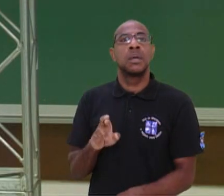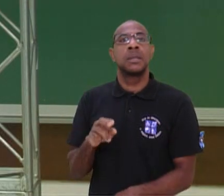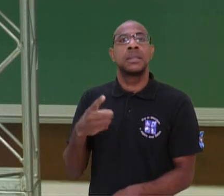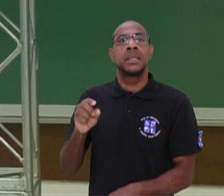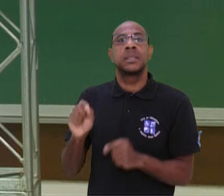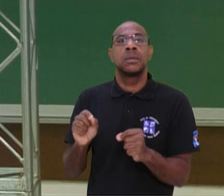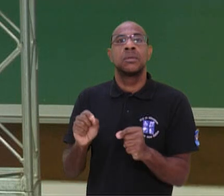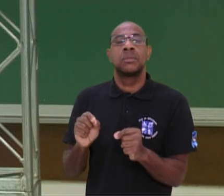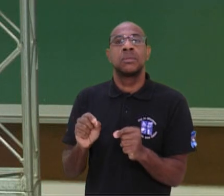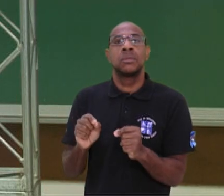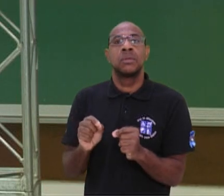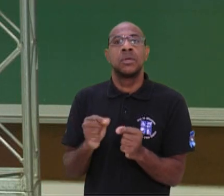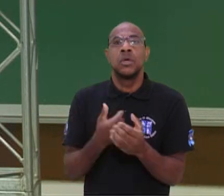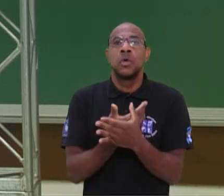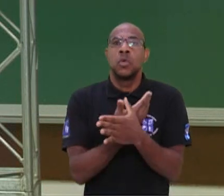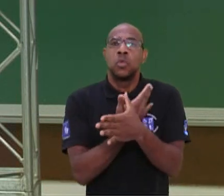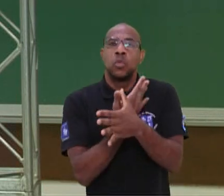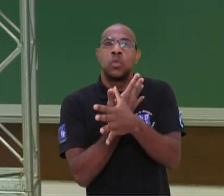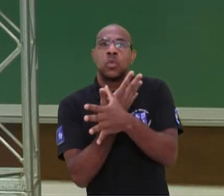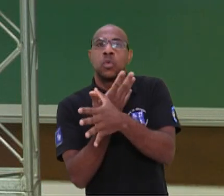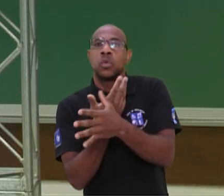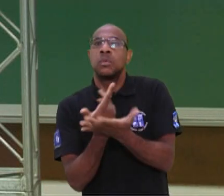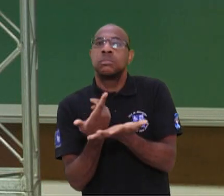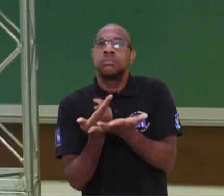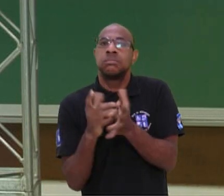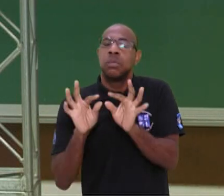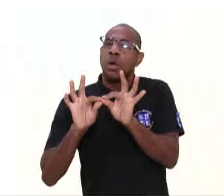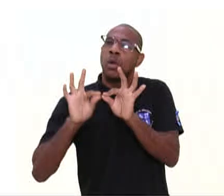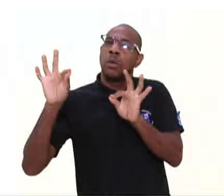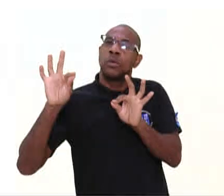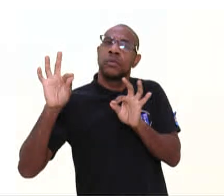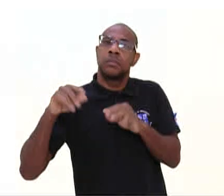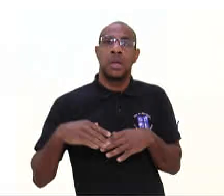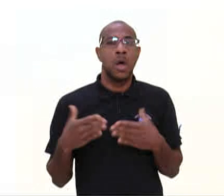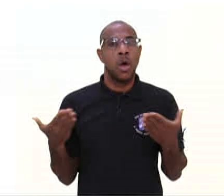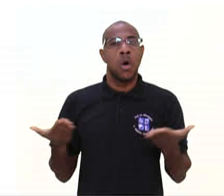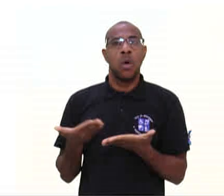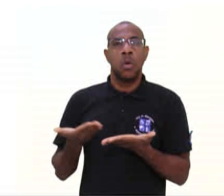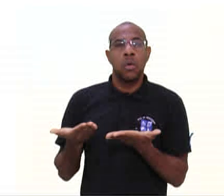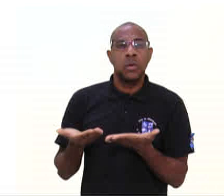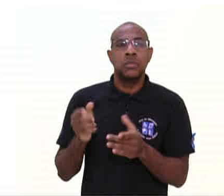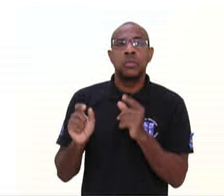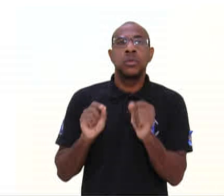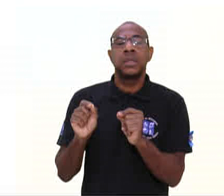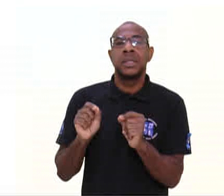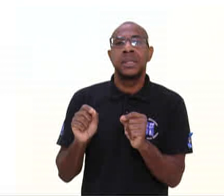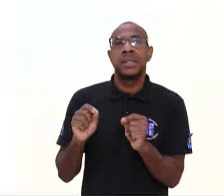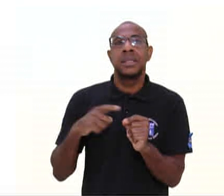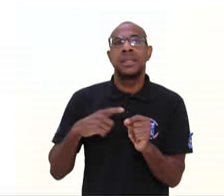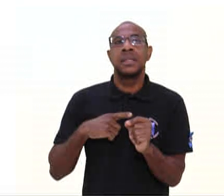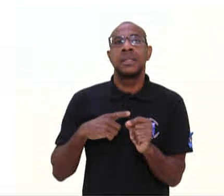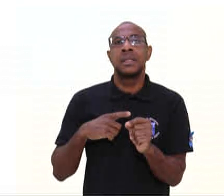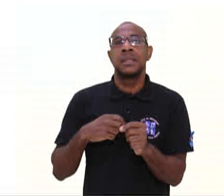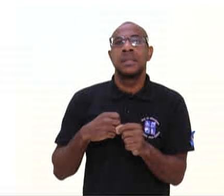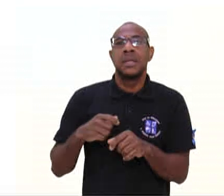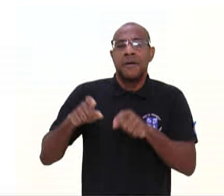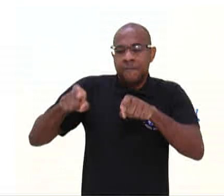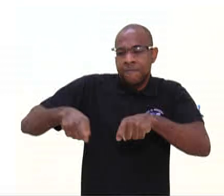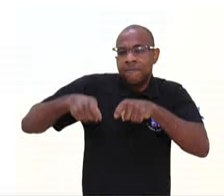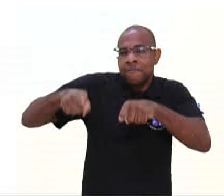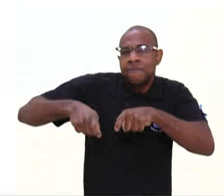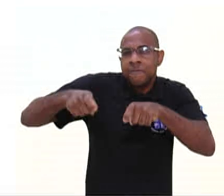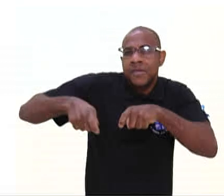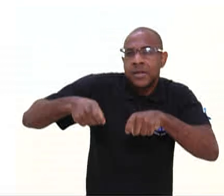O Urucuia vem dos montões oestes, mas hoje que na beira dele tudo dá, fazendões de fazendas,